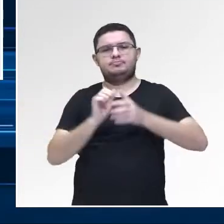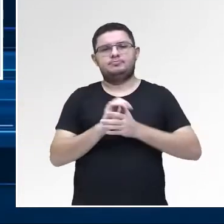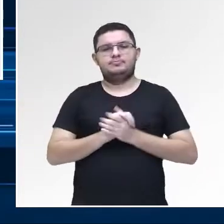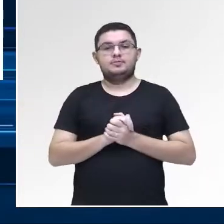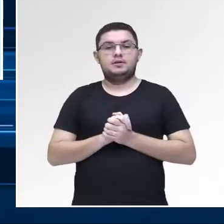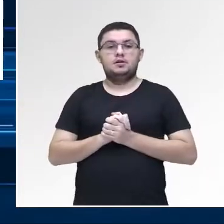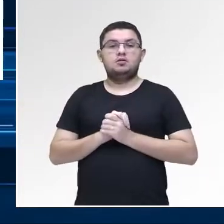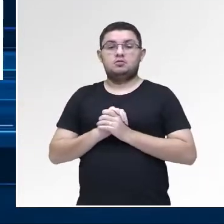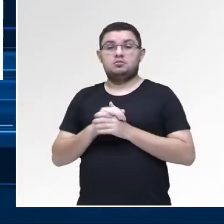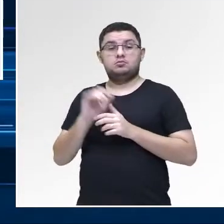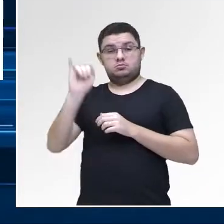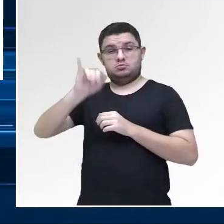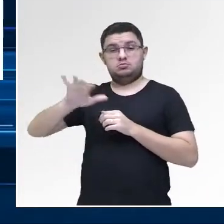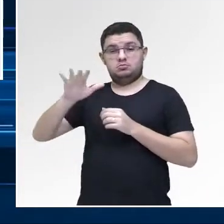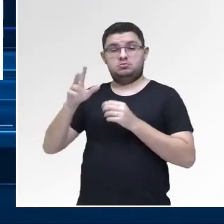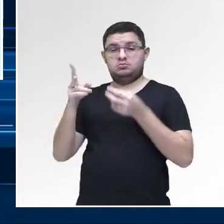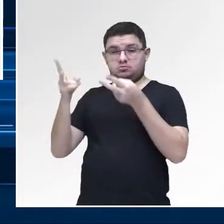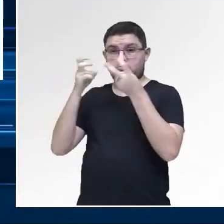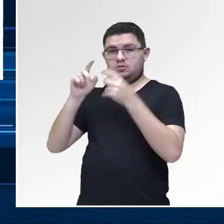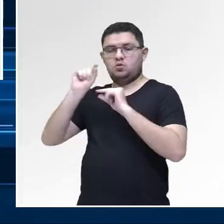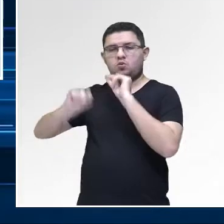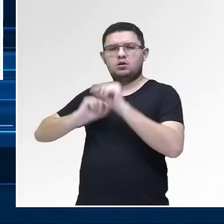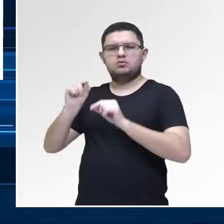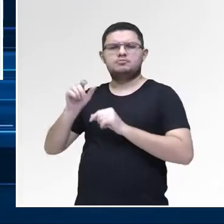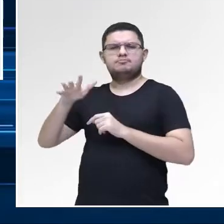uma área de mais ou menos